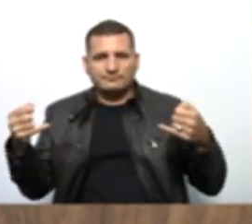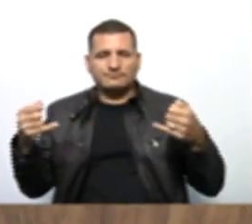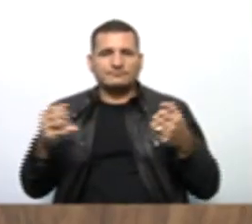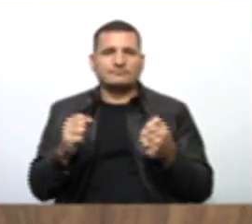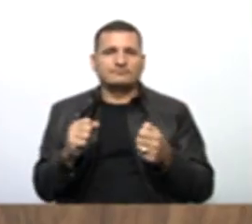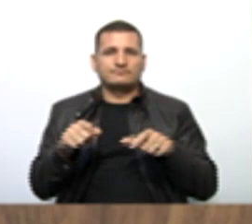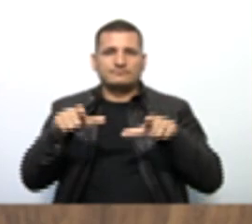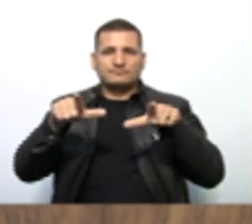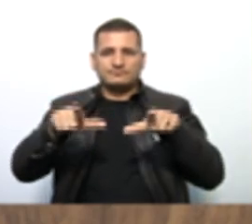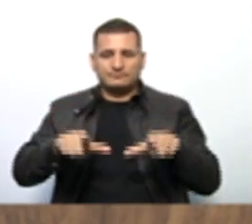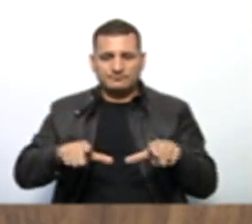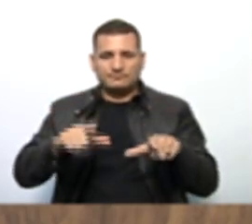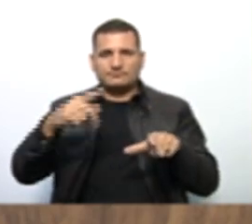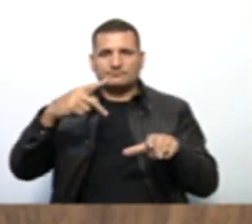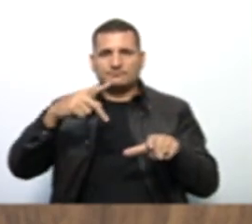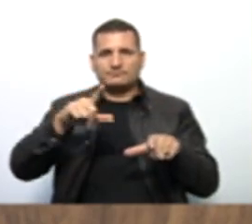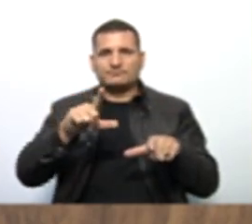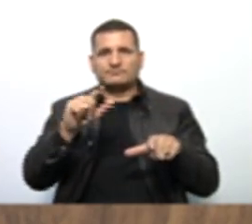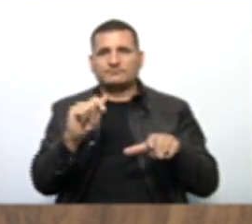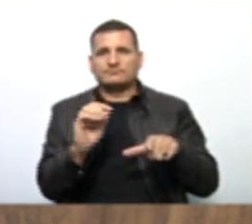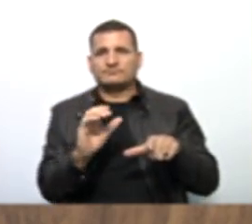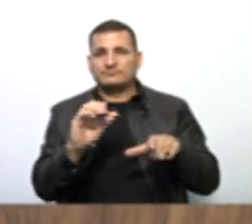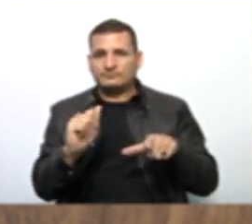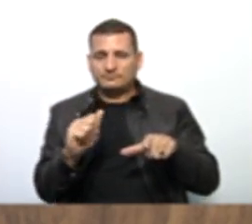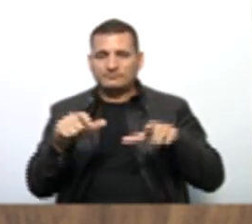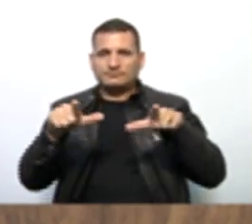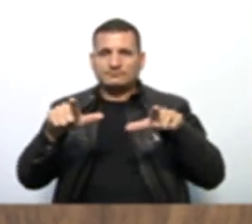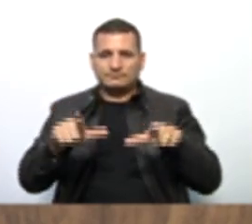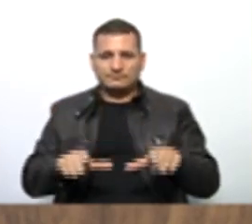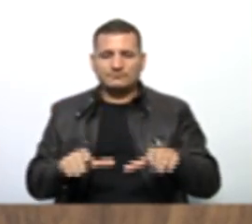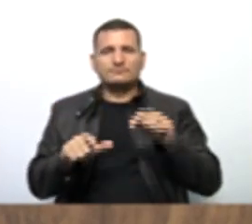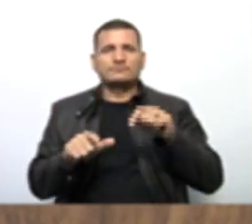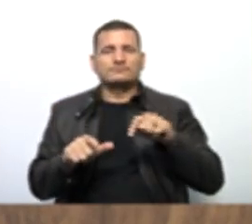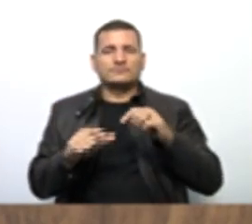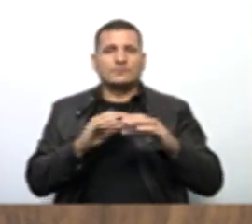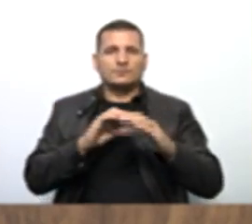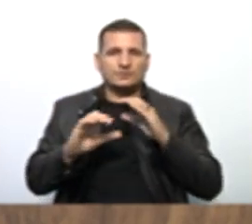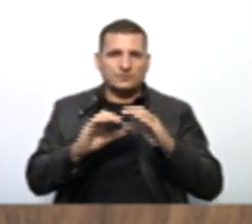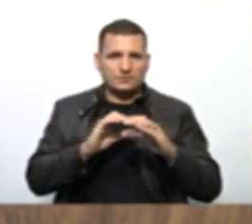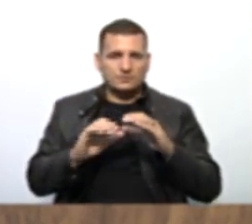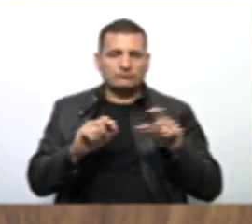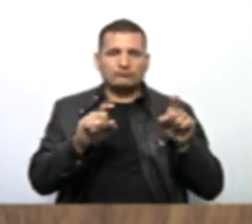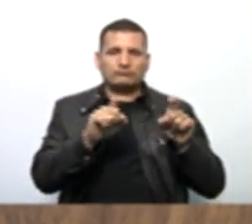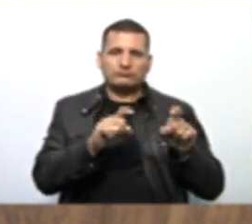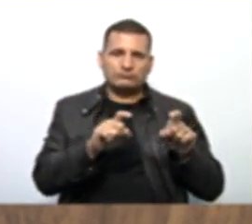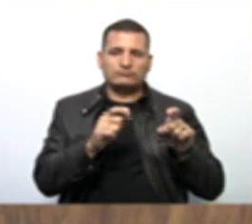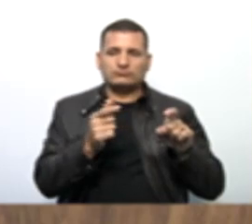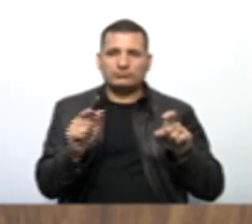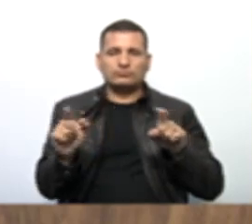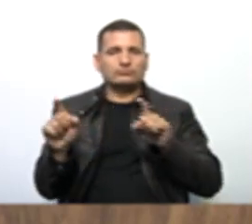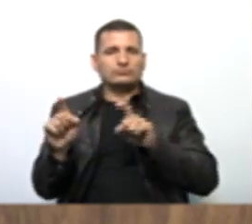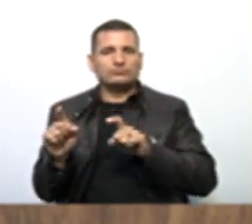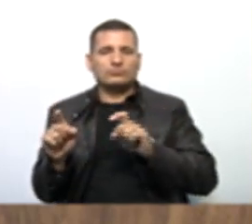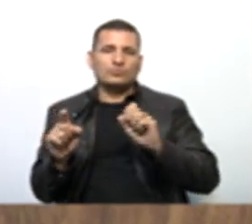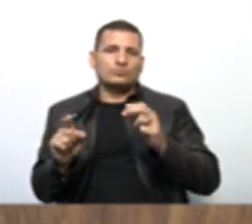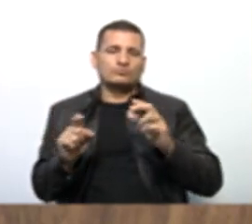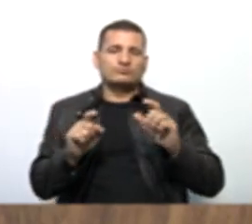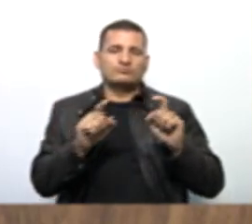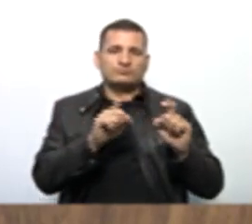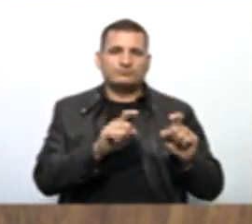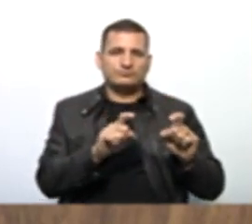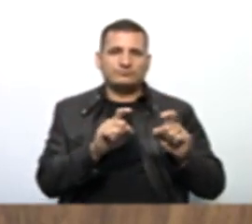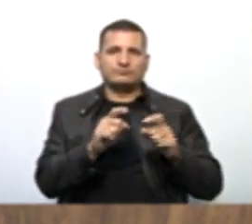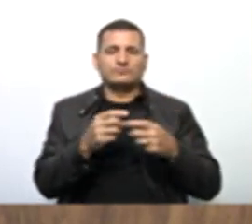placa os equipamentos que a gente tem necessário para poder fazer a comunicação de um computador com o outro com uma rede outras